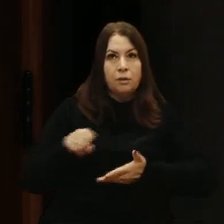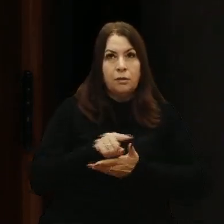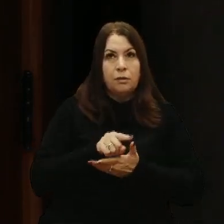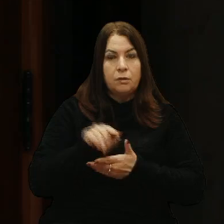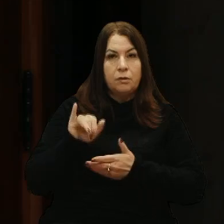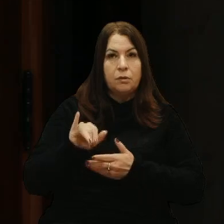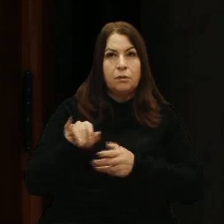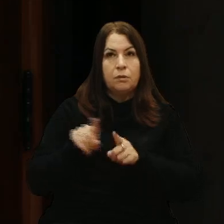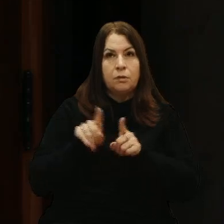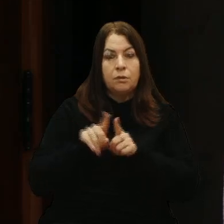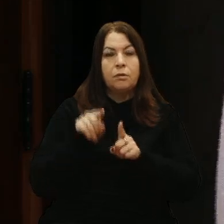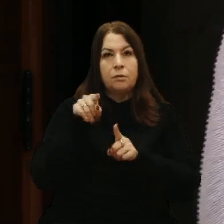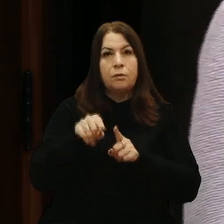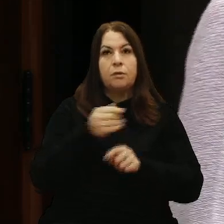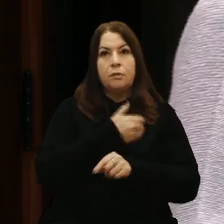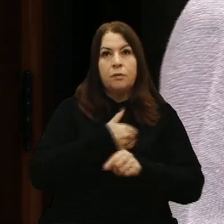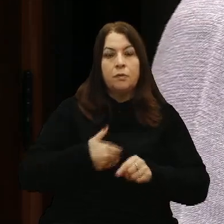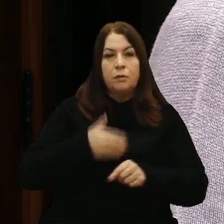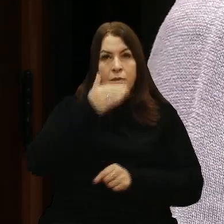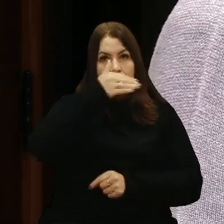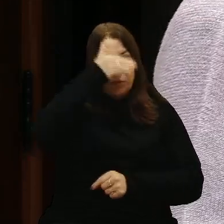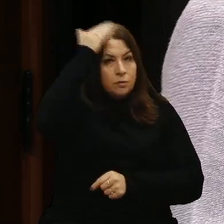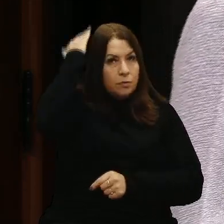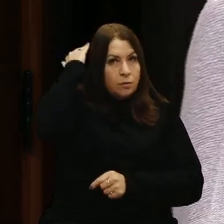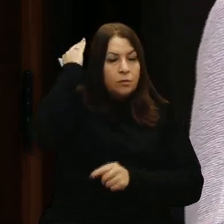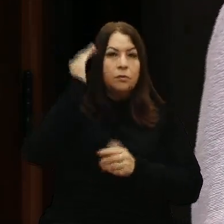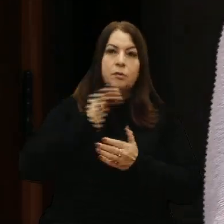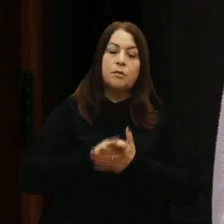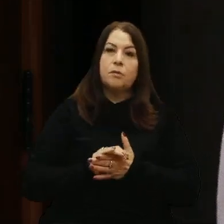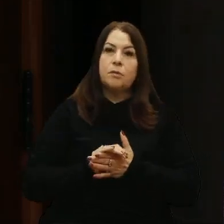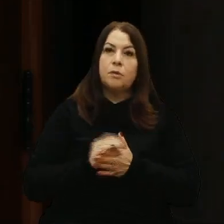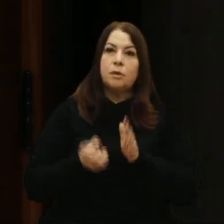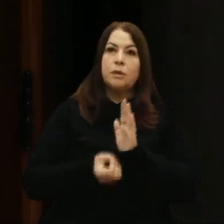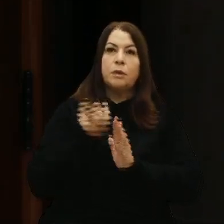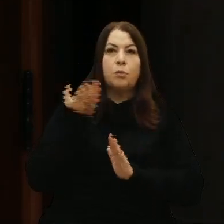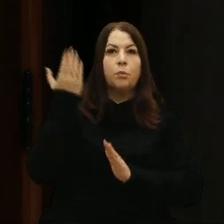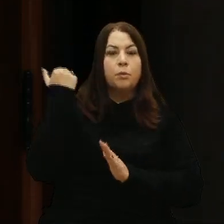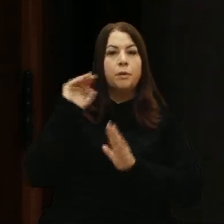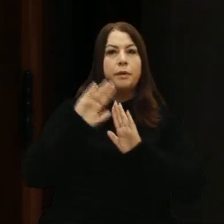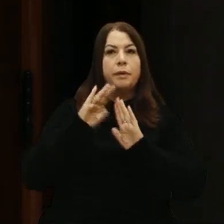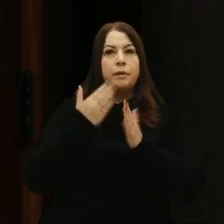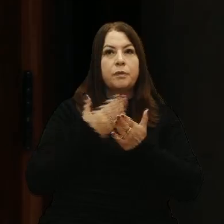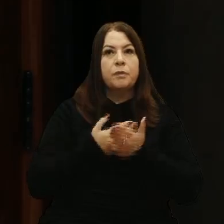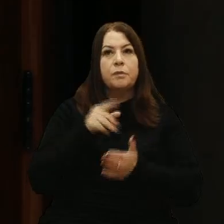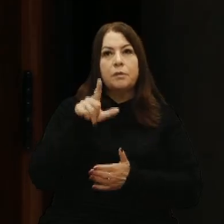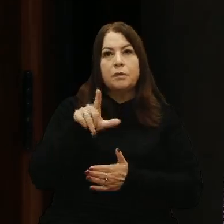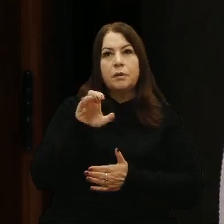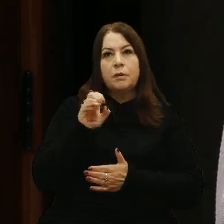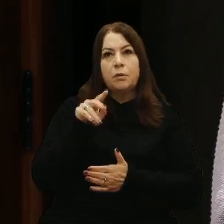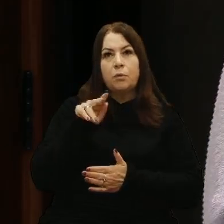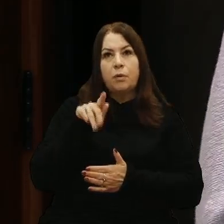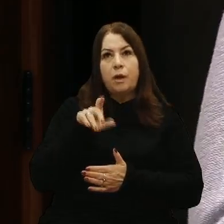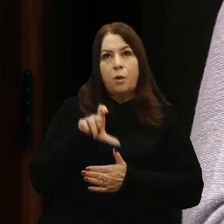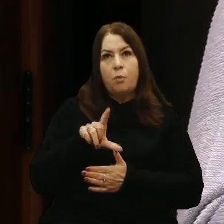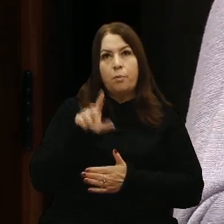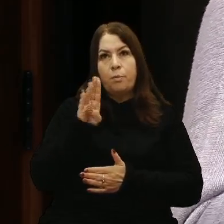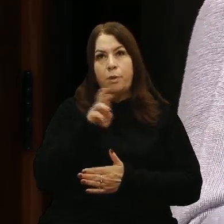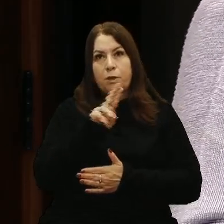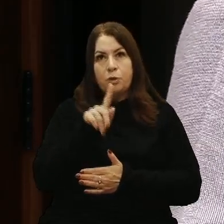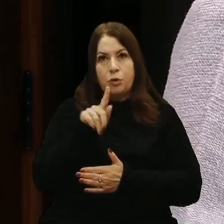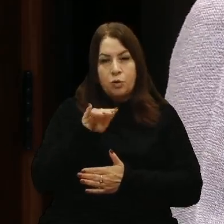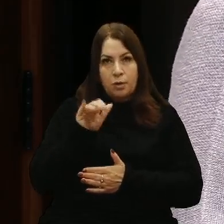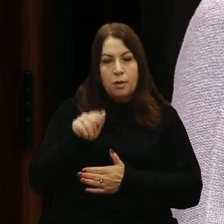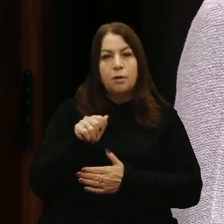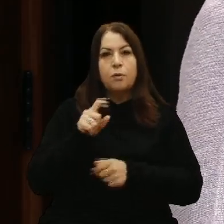jus ao governo Alceu Barbosa Velho, que criou à época a escola Leonel Brizola, uma escola